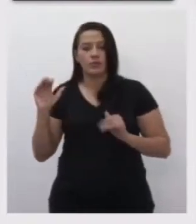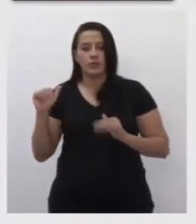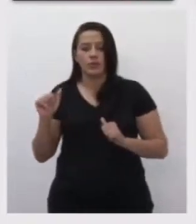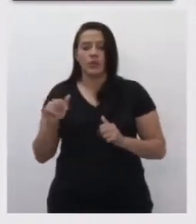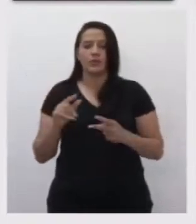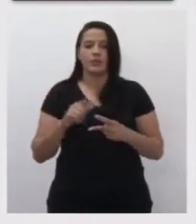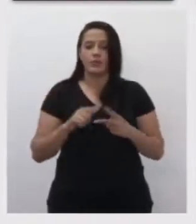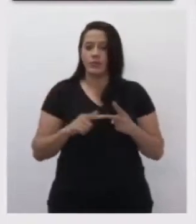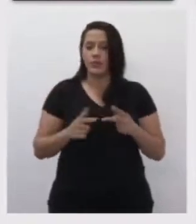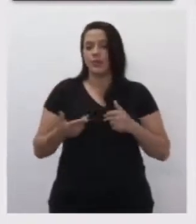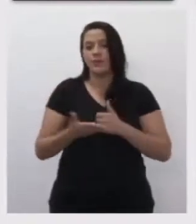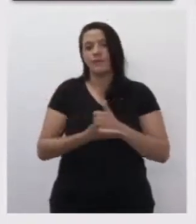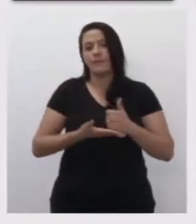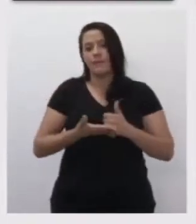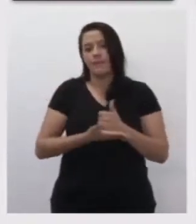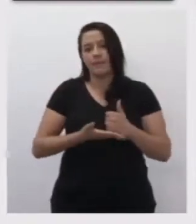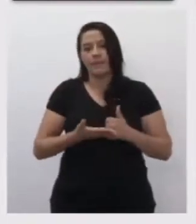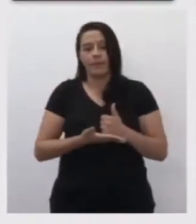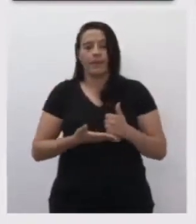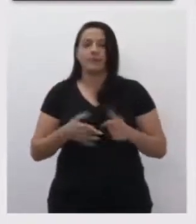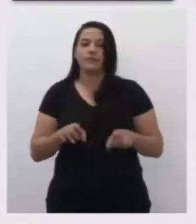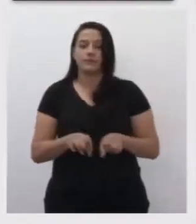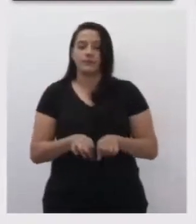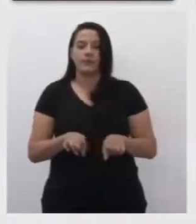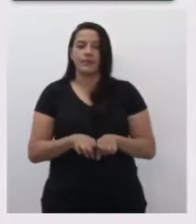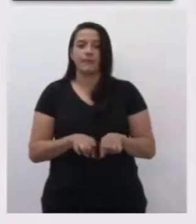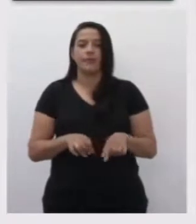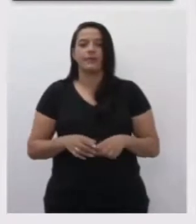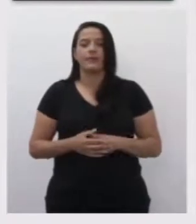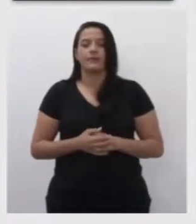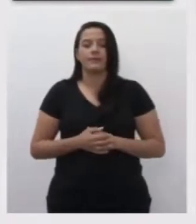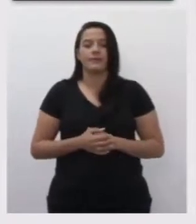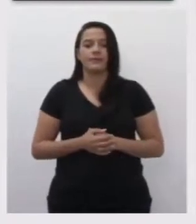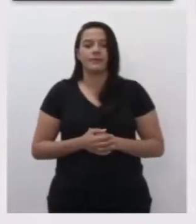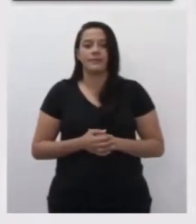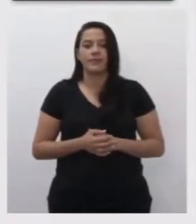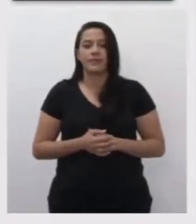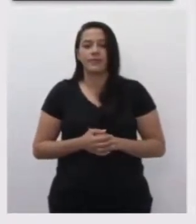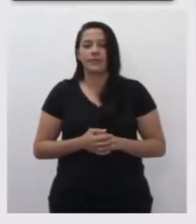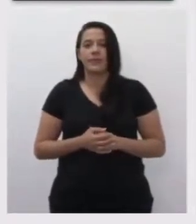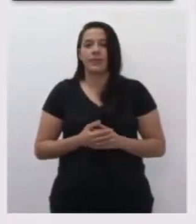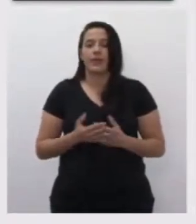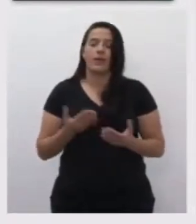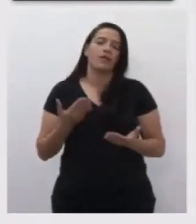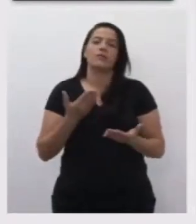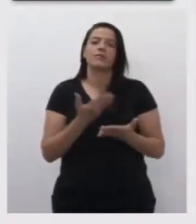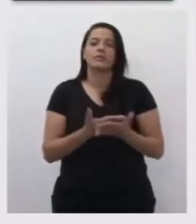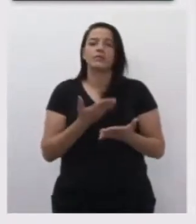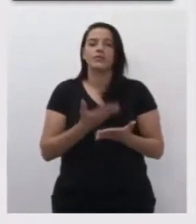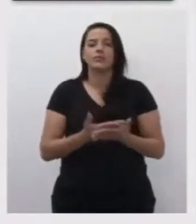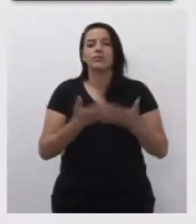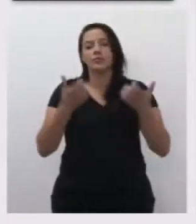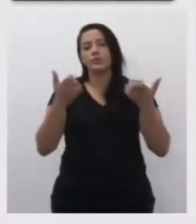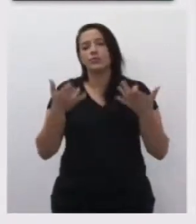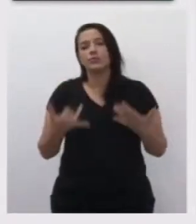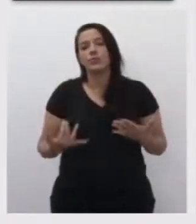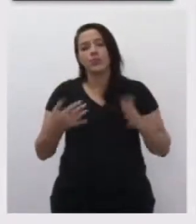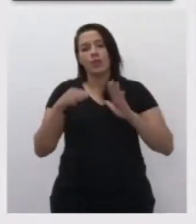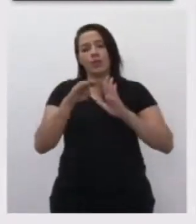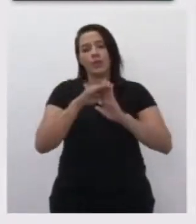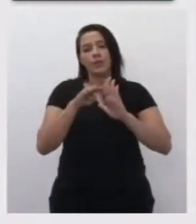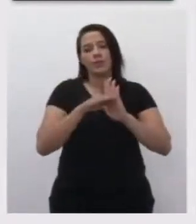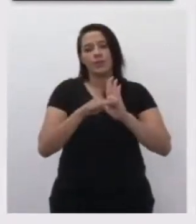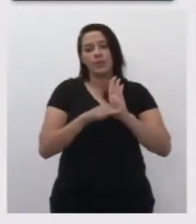Não é nem o nosso forte mais, não sei as disciplinas de cima. O Guia do Estudo Perfeito, que foi a disciplina que eu acabei de contar para vocês, que trata